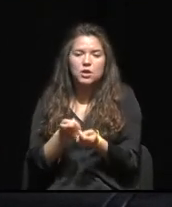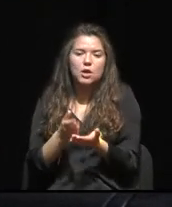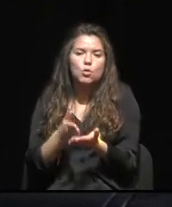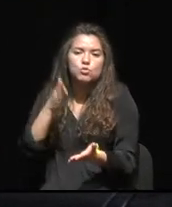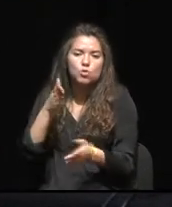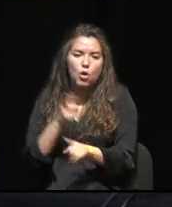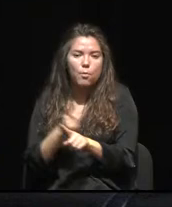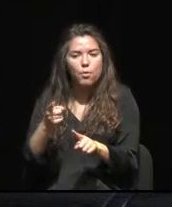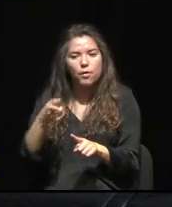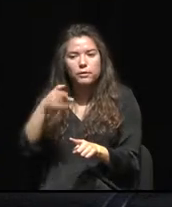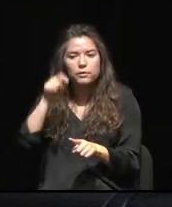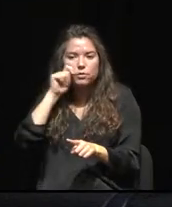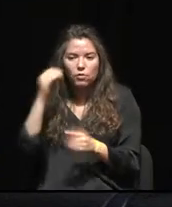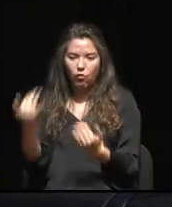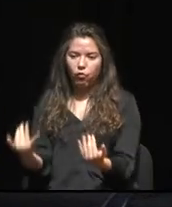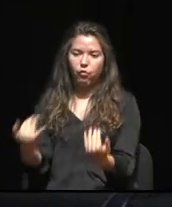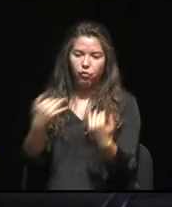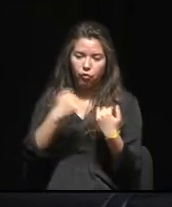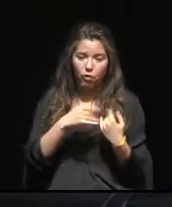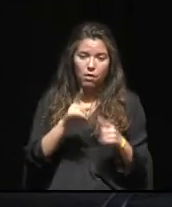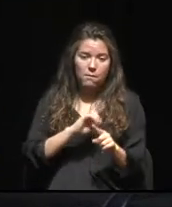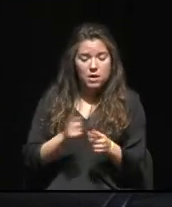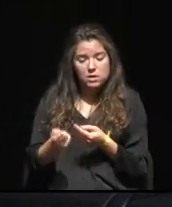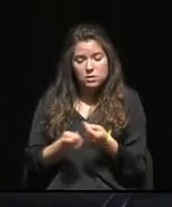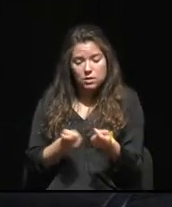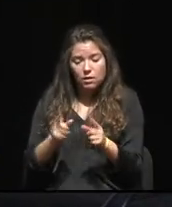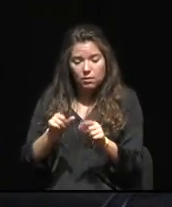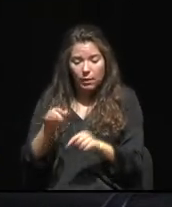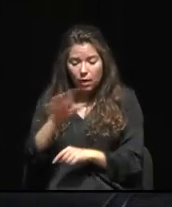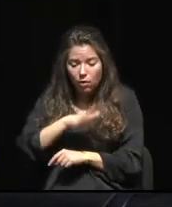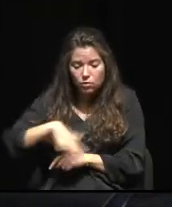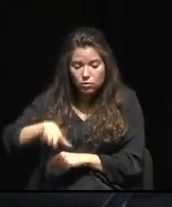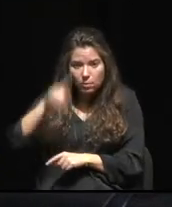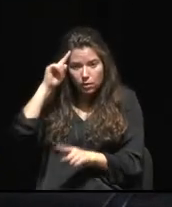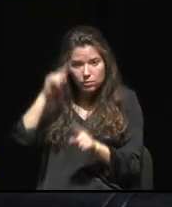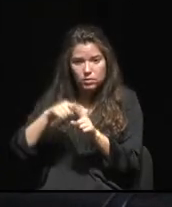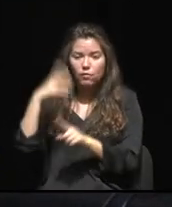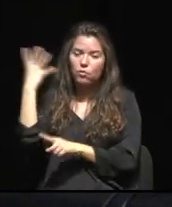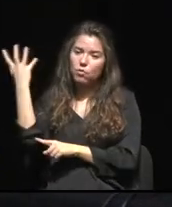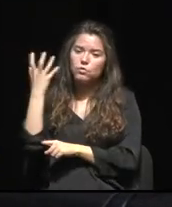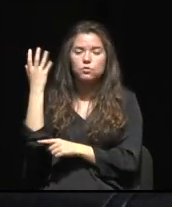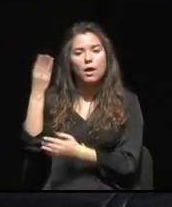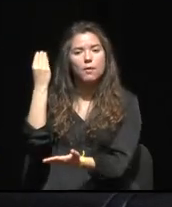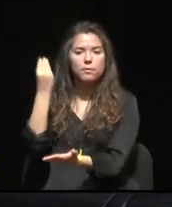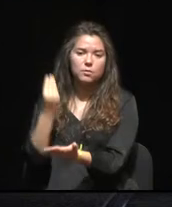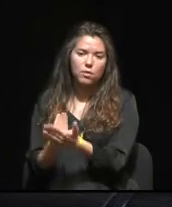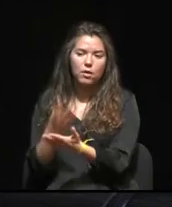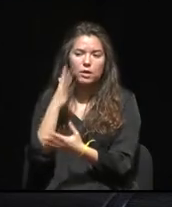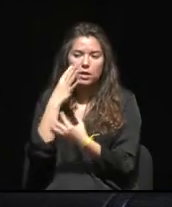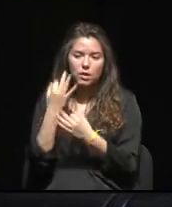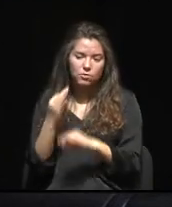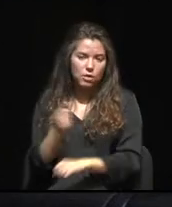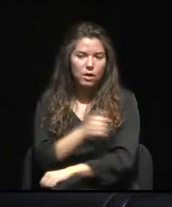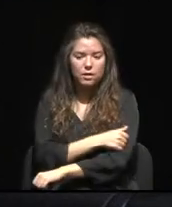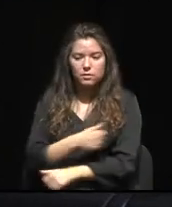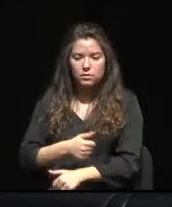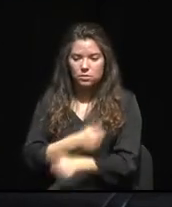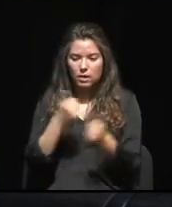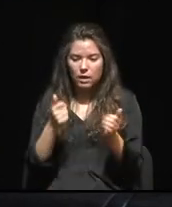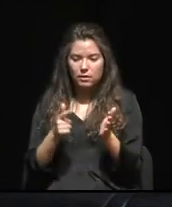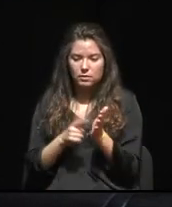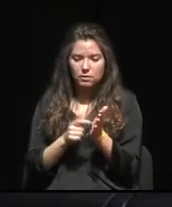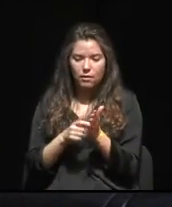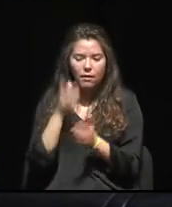mera atração turística mas sim ser gerida como um espaço cultural patrimonial e natural da cidade essencial para a